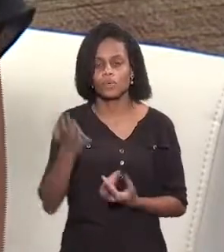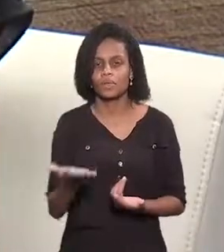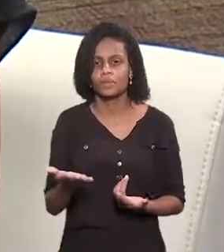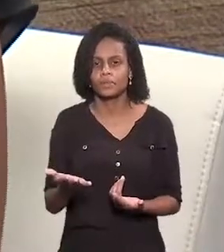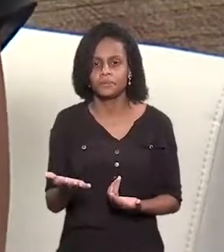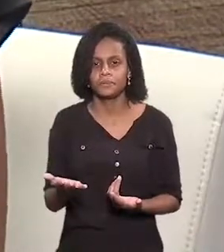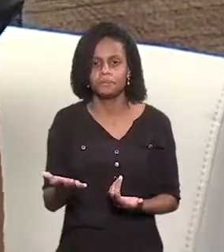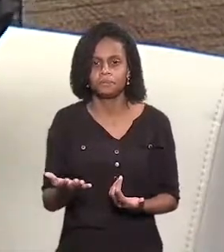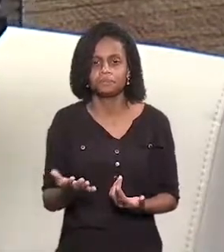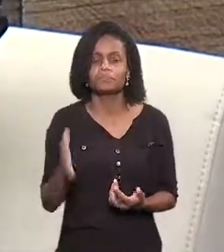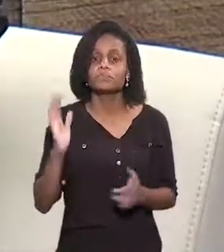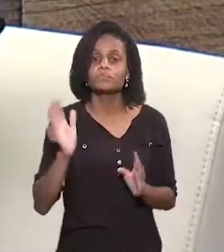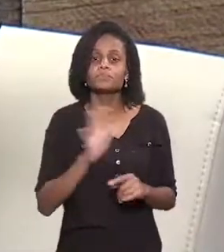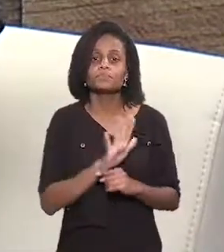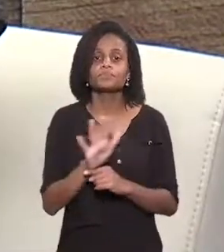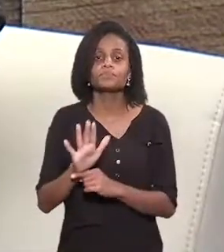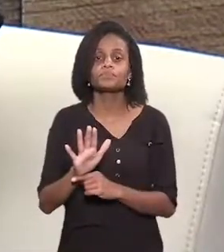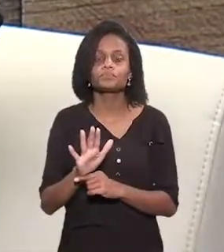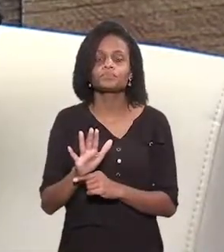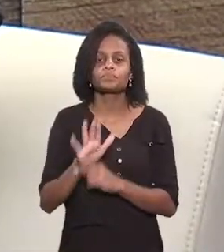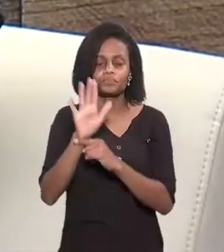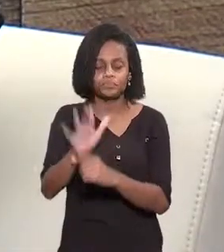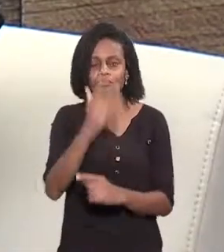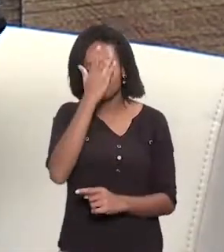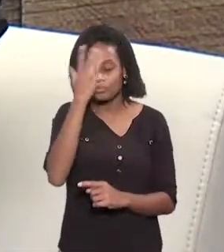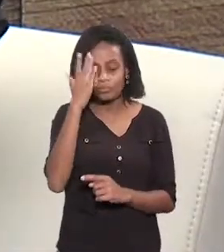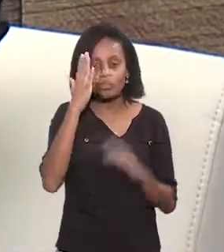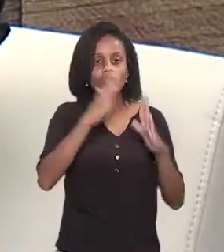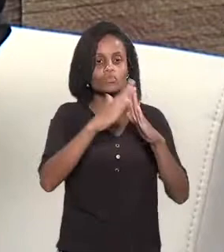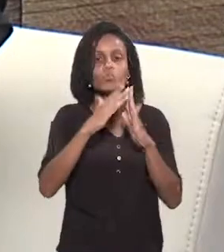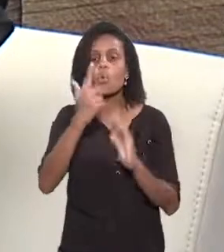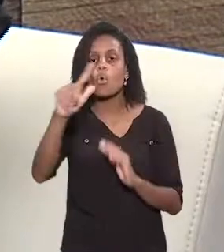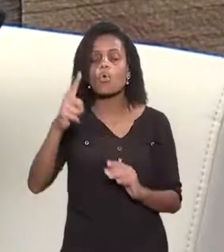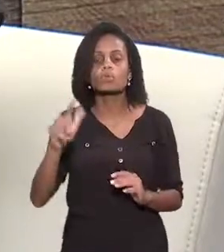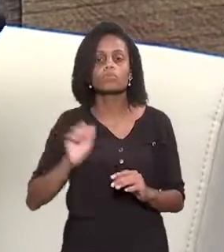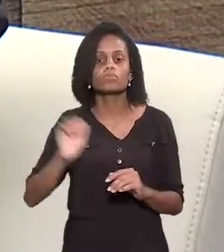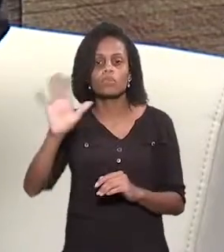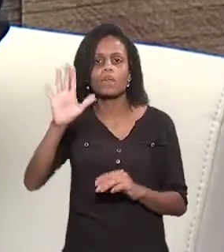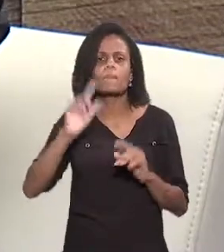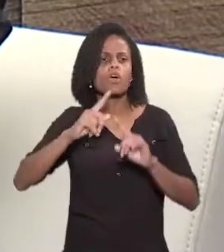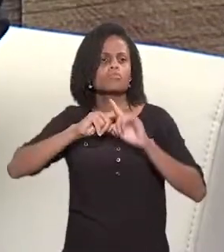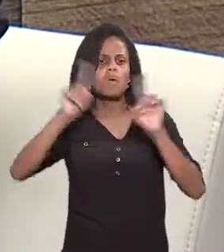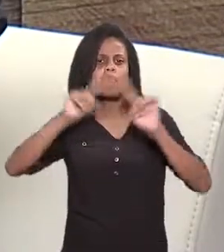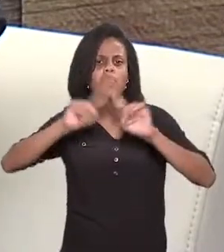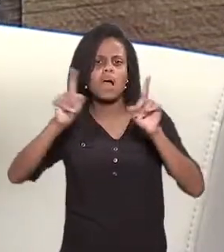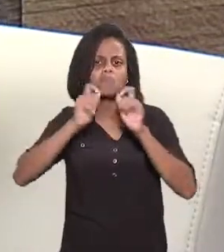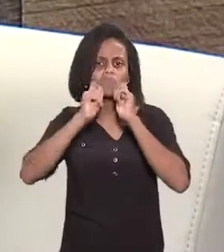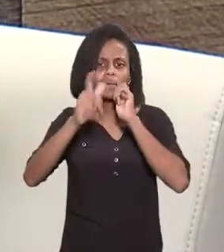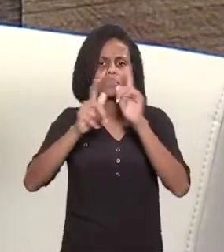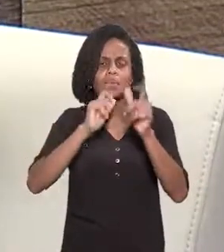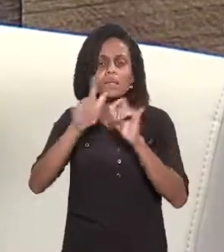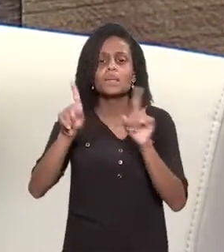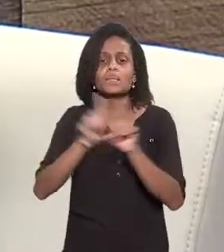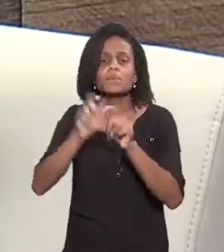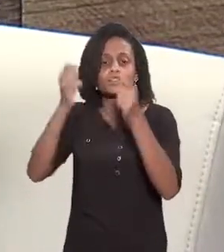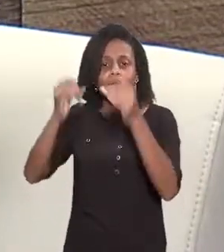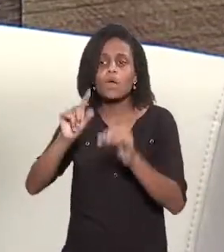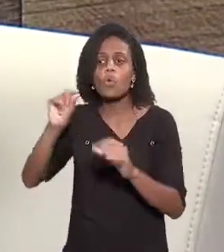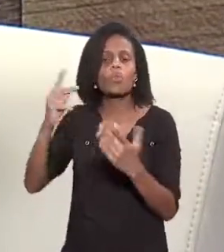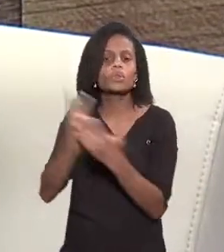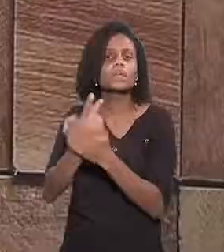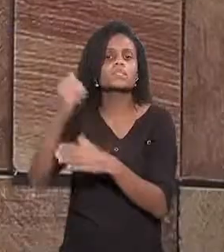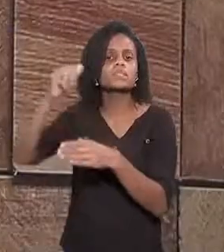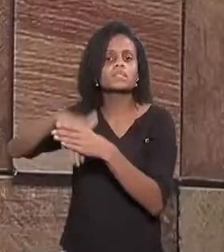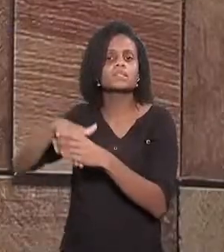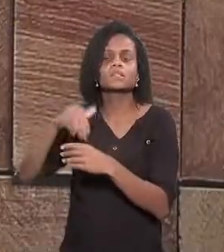né? Já dá voz a moradores de outras regiões que podem denunciar ou que podem divulgar o que está acontecendo lá